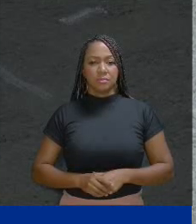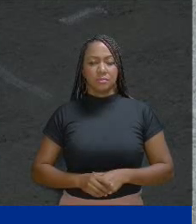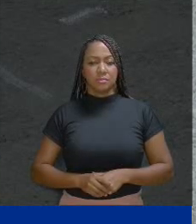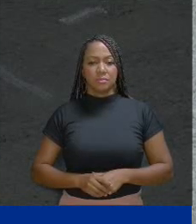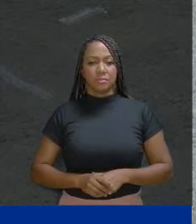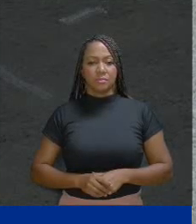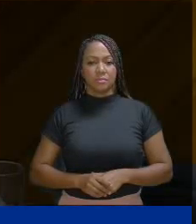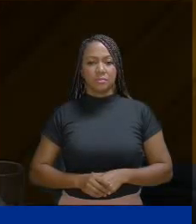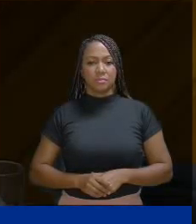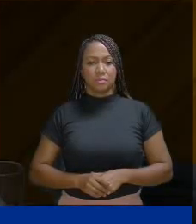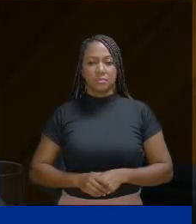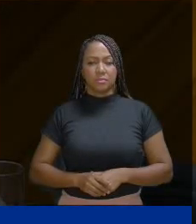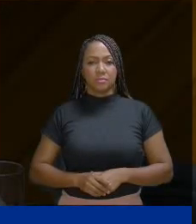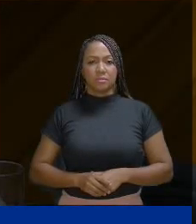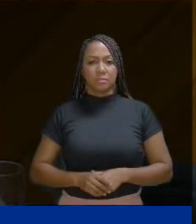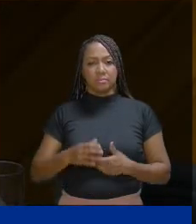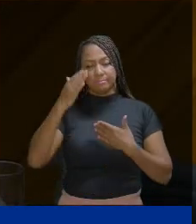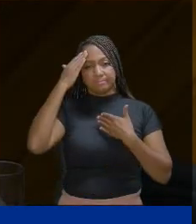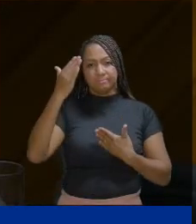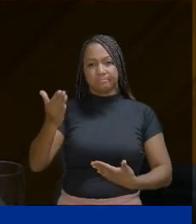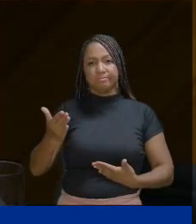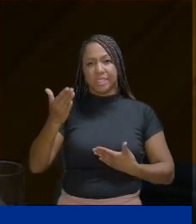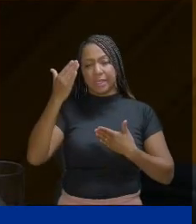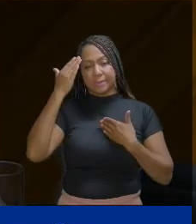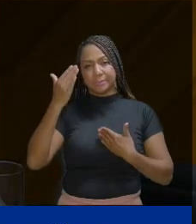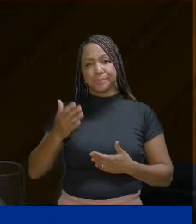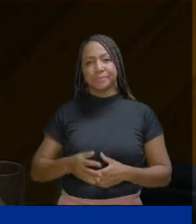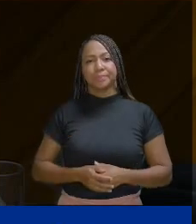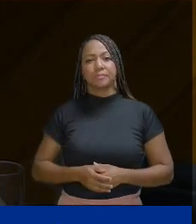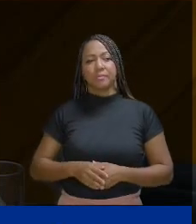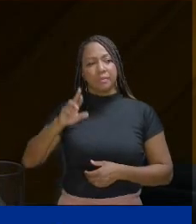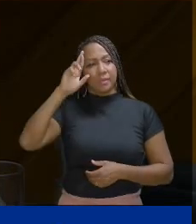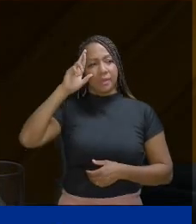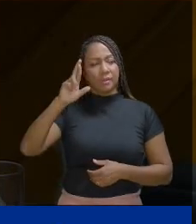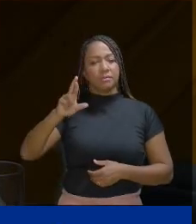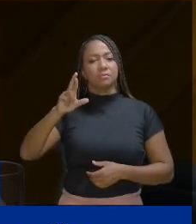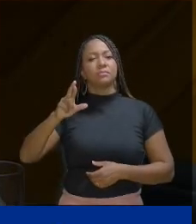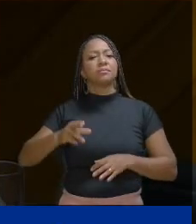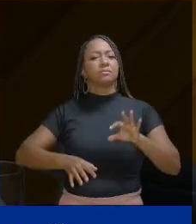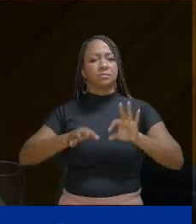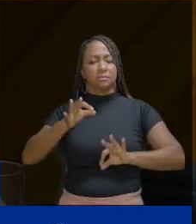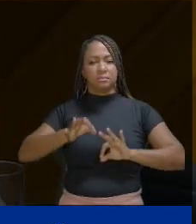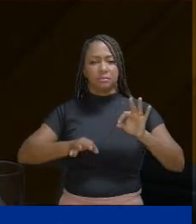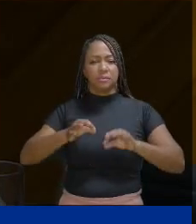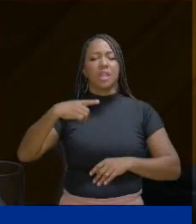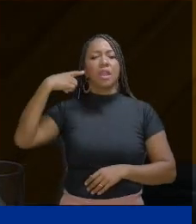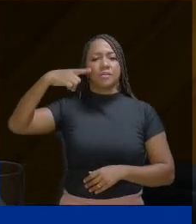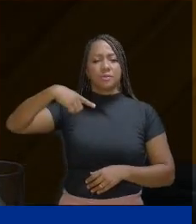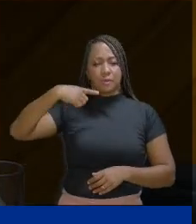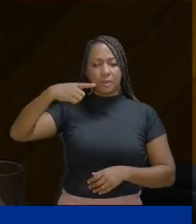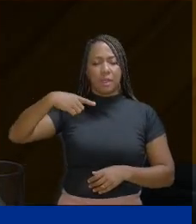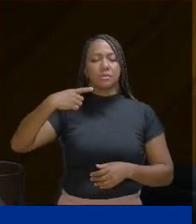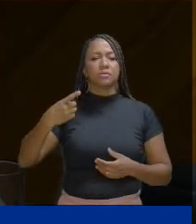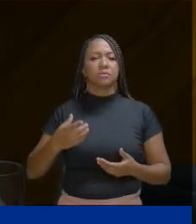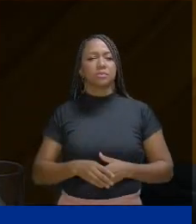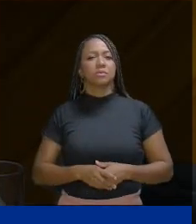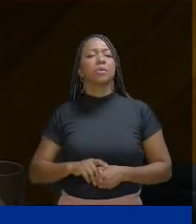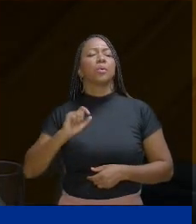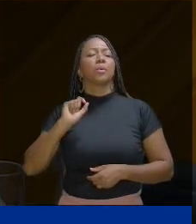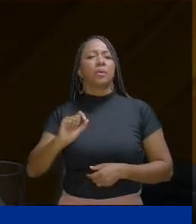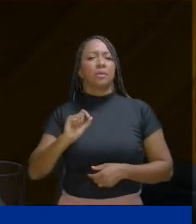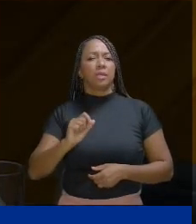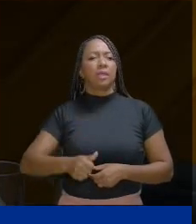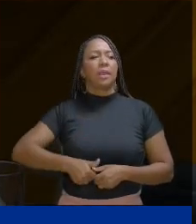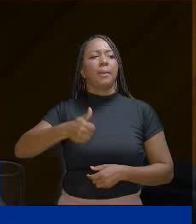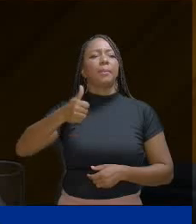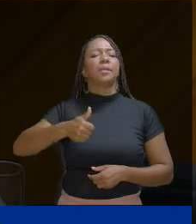Tá ótimo, obrigada. Obrigada. Excelentíssimos julgadores, nobres advogados aqui presentes. Procuradora Regional, o que